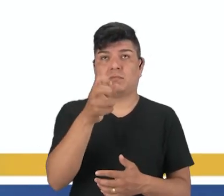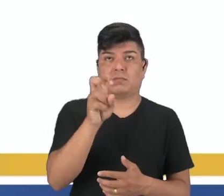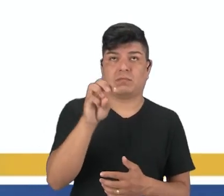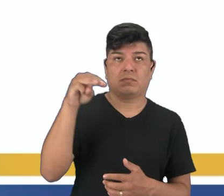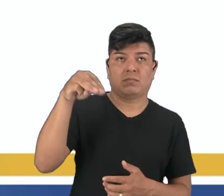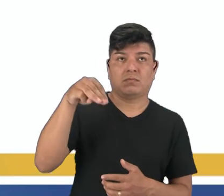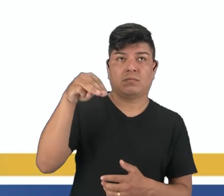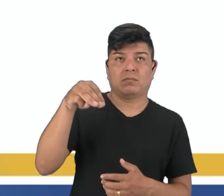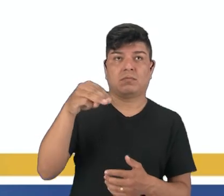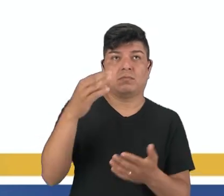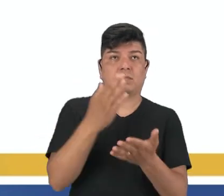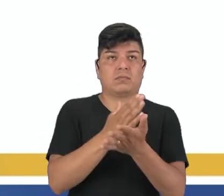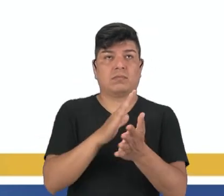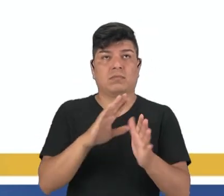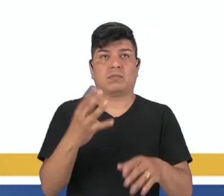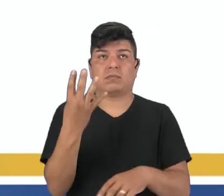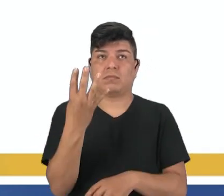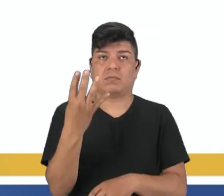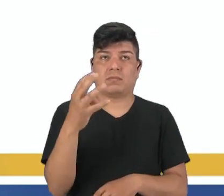16h15 e termina às